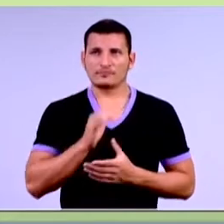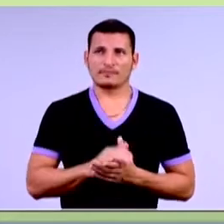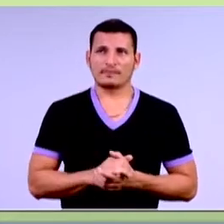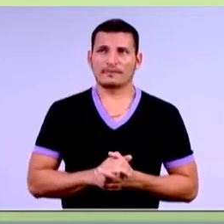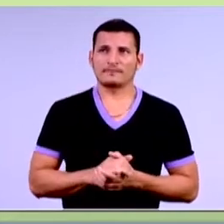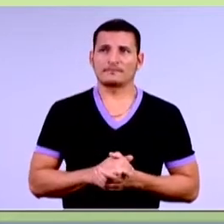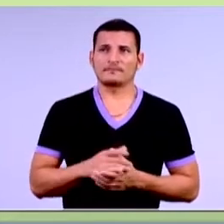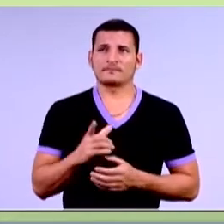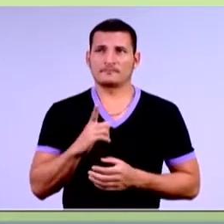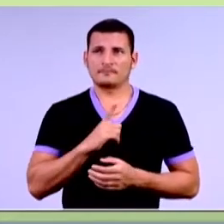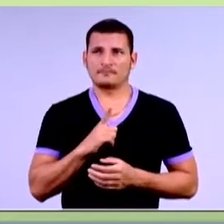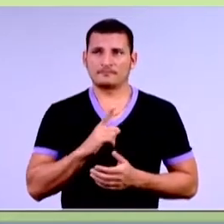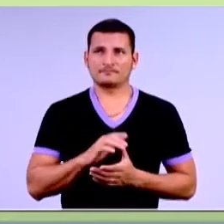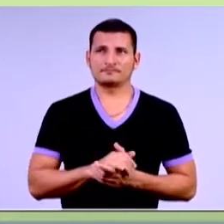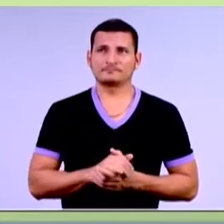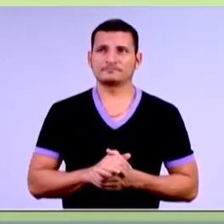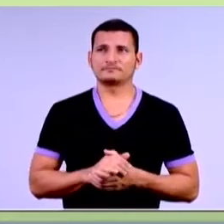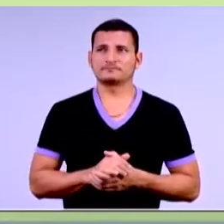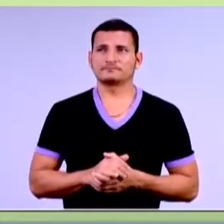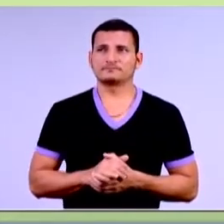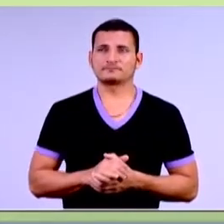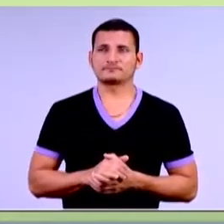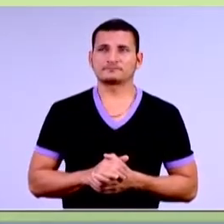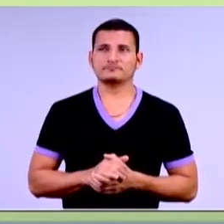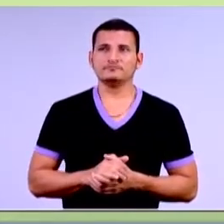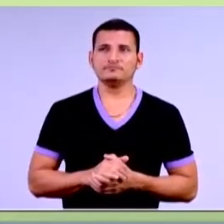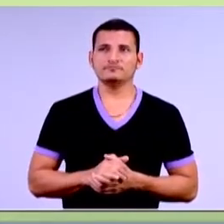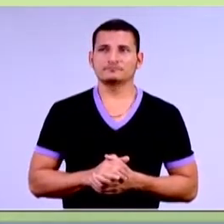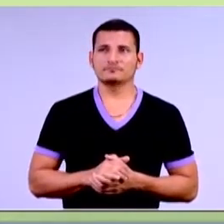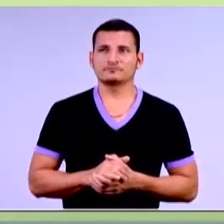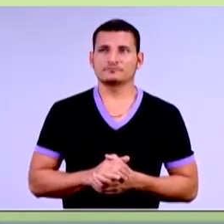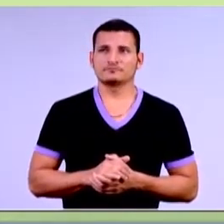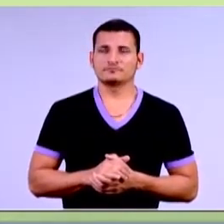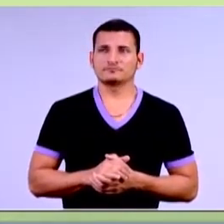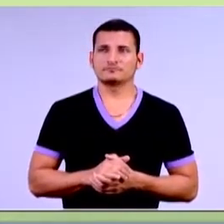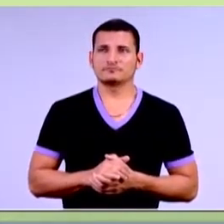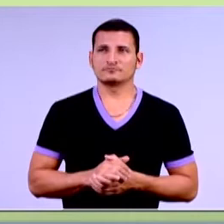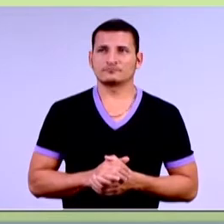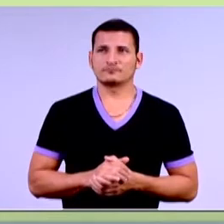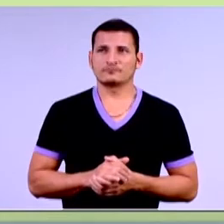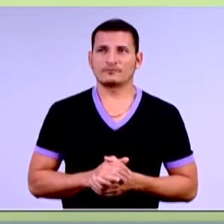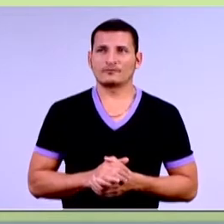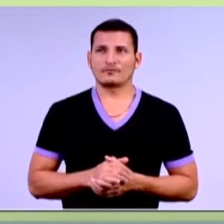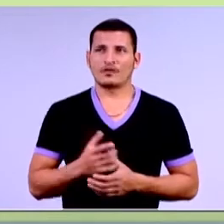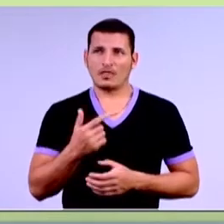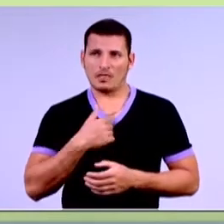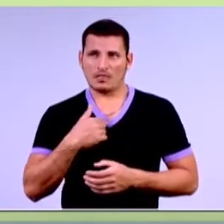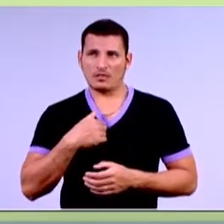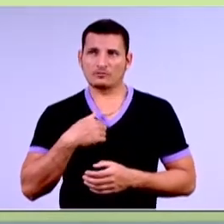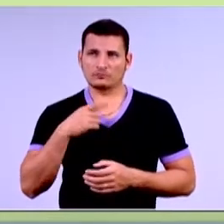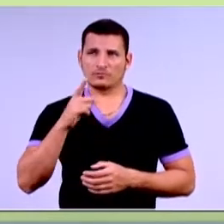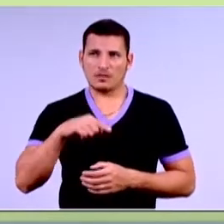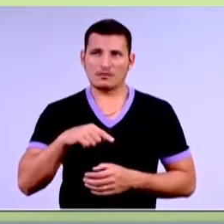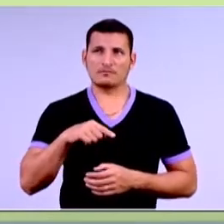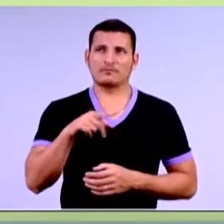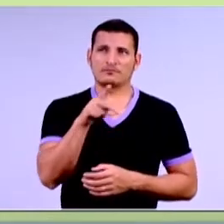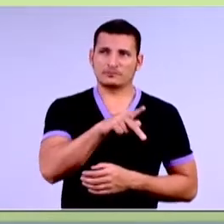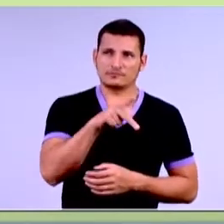então eu tenho ai ai ai ai ate chair eu sou uma professora